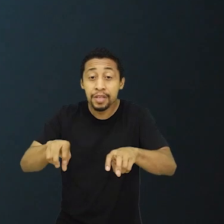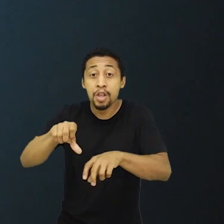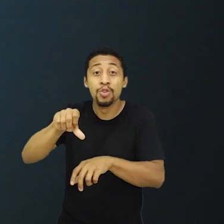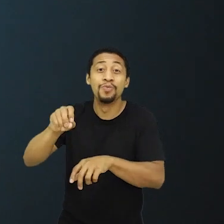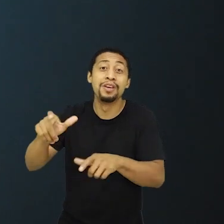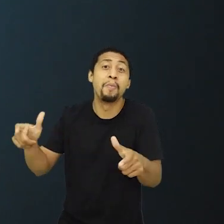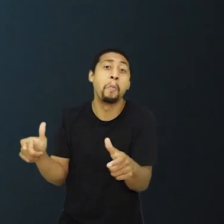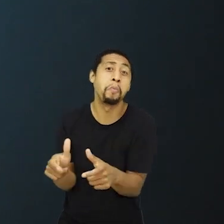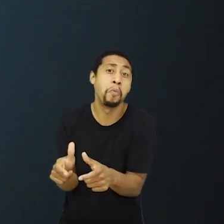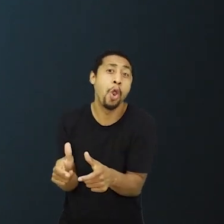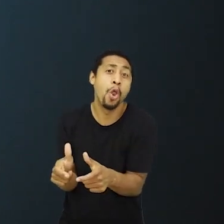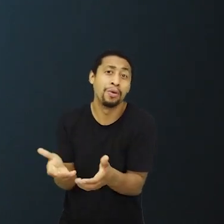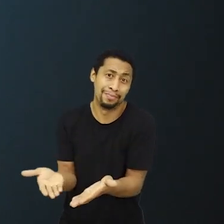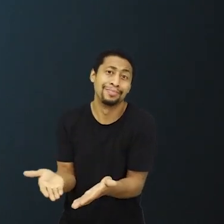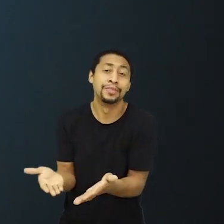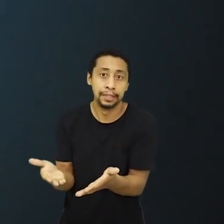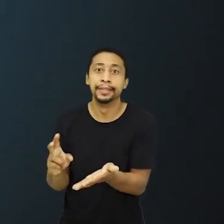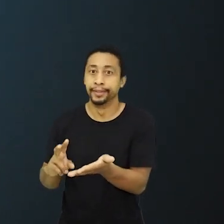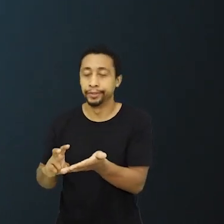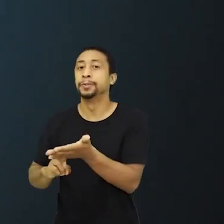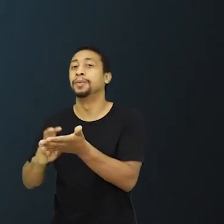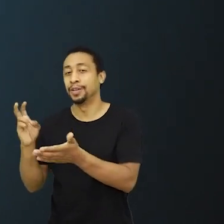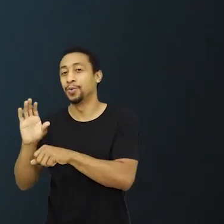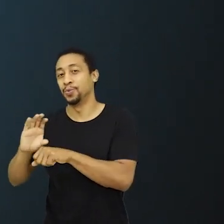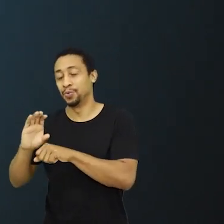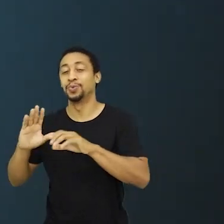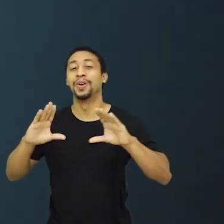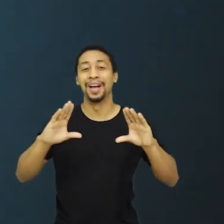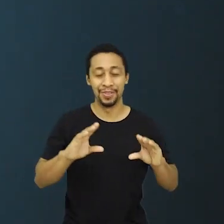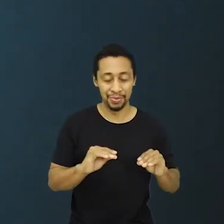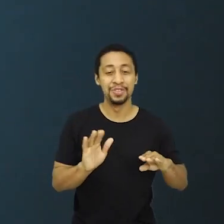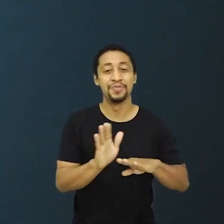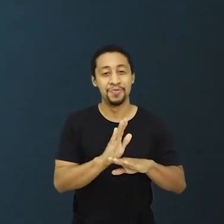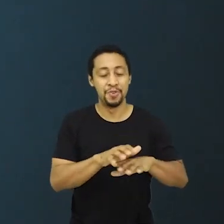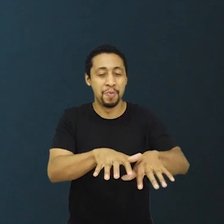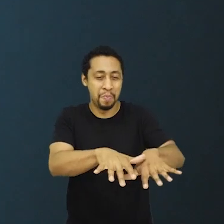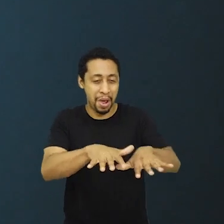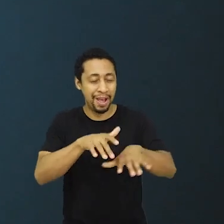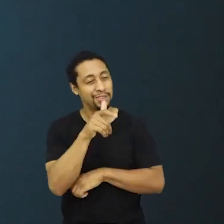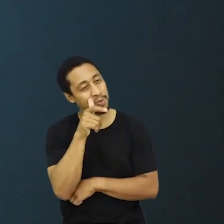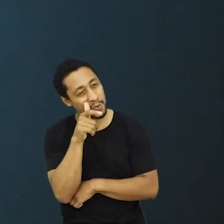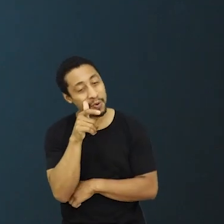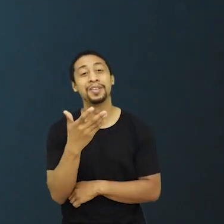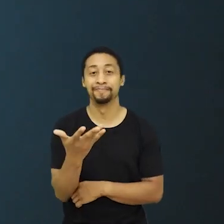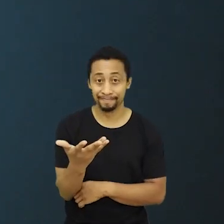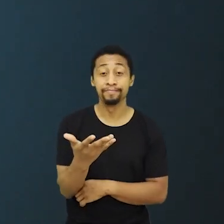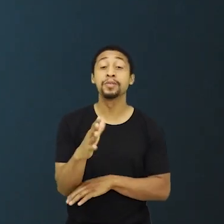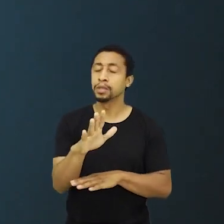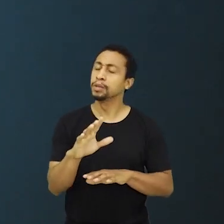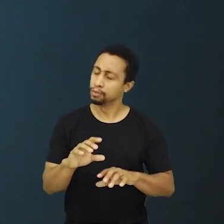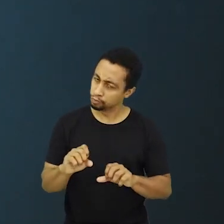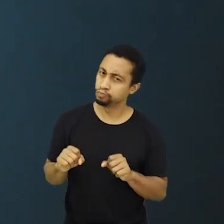mostra acontecia. Então, de dia tinha o curso e à noite tinha os filmes. Existem vários modos de ser ativista. Eu sempre